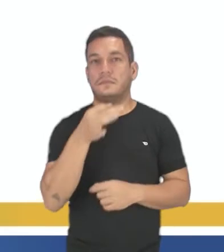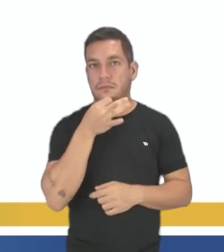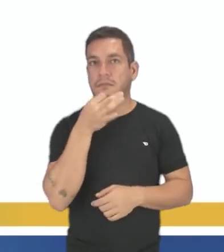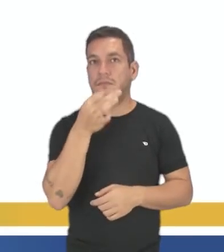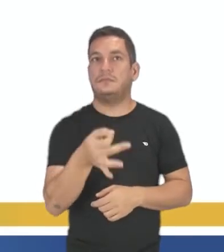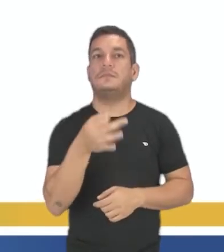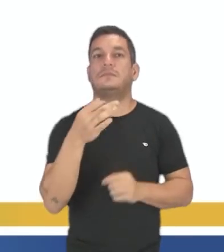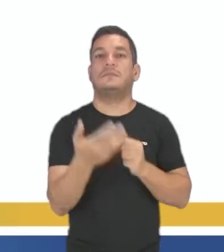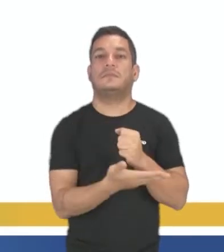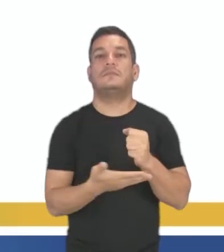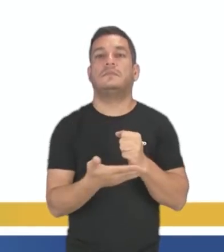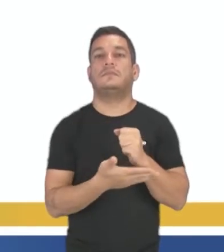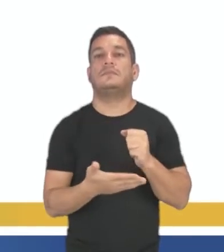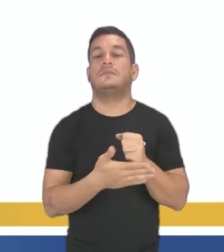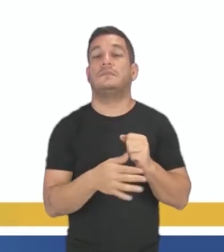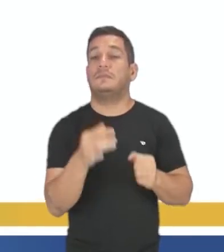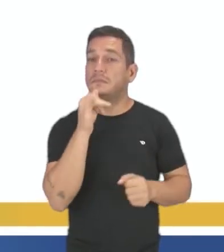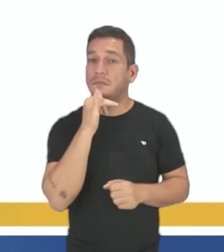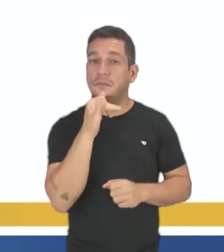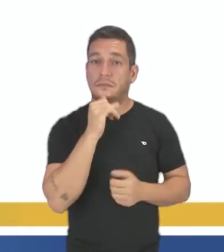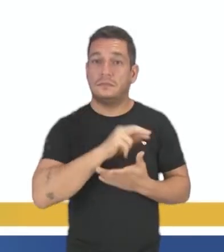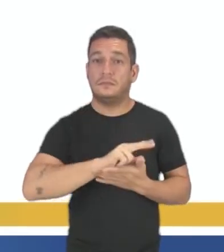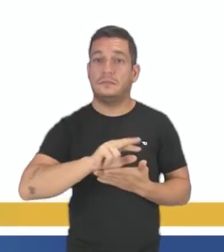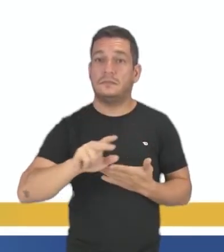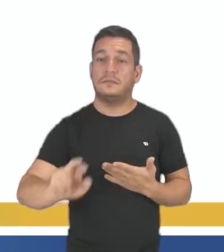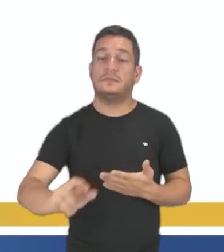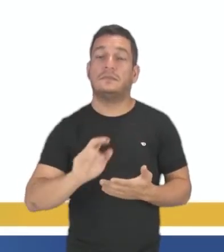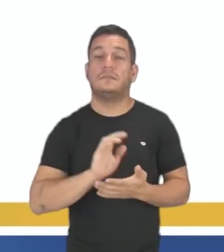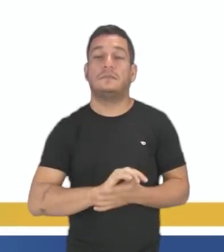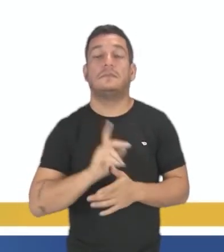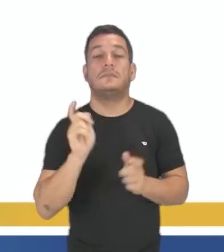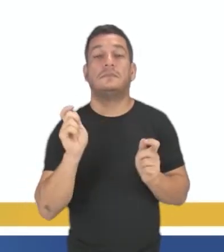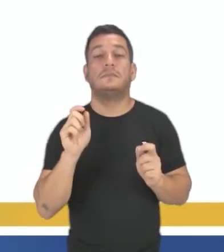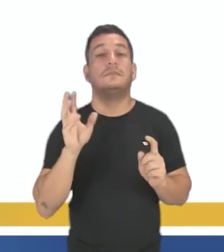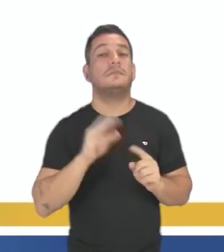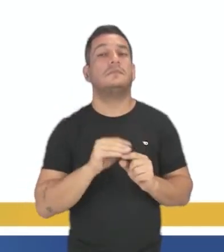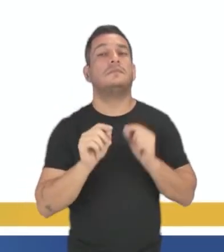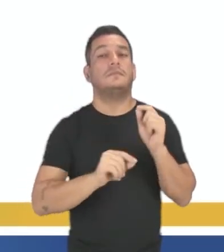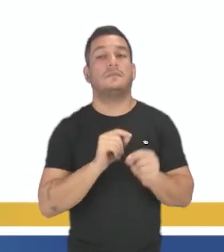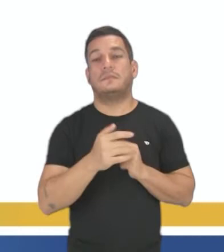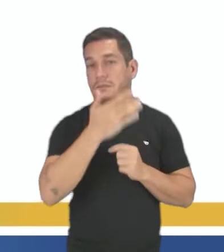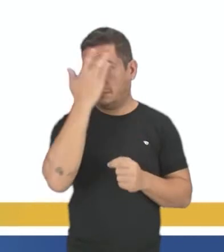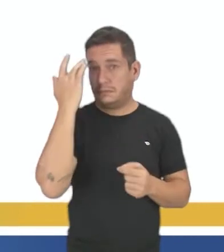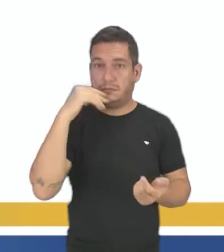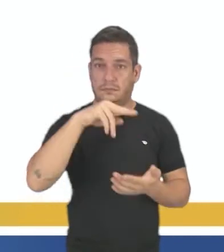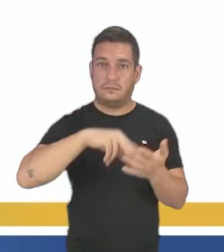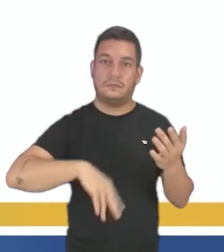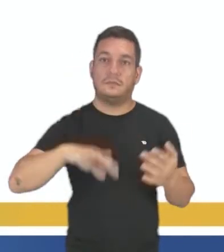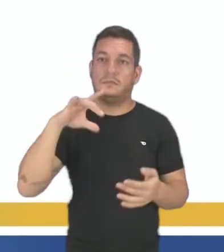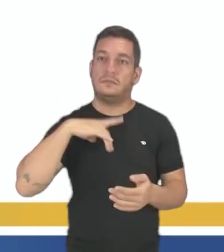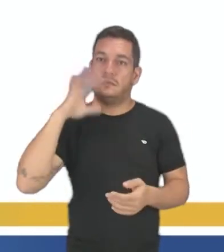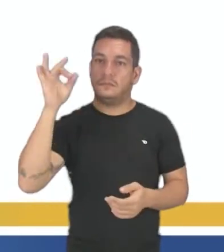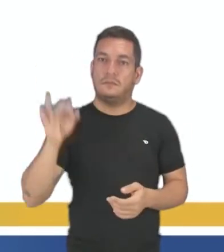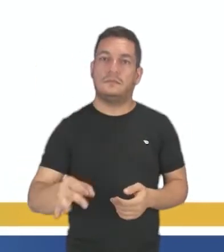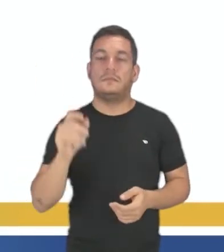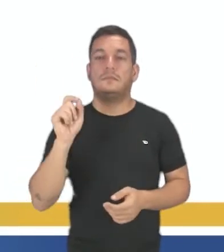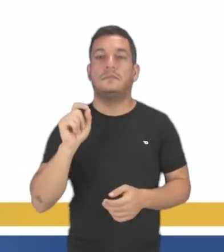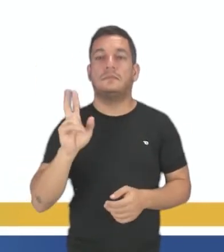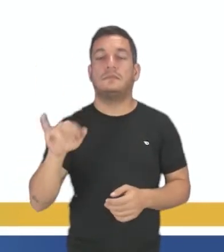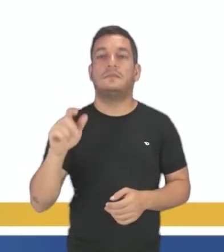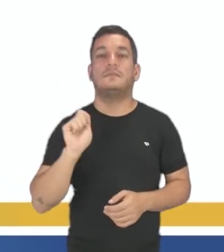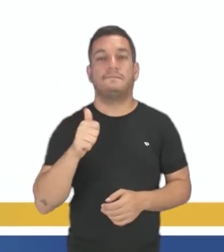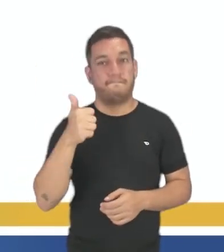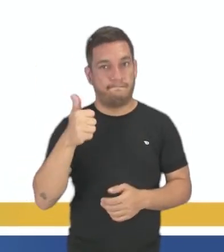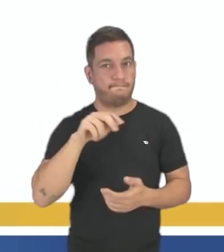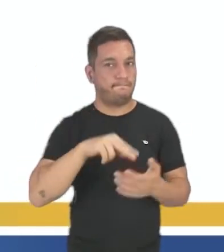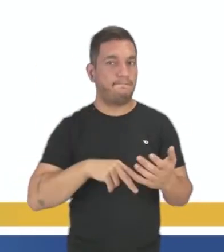opinião pautada e exemplificada, tá? Para que o leitor tenha a certeza de que aquilo vale a pena